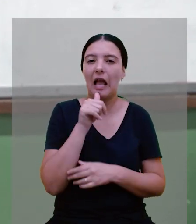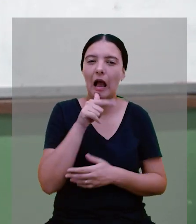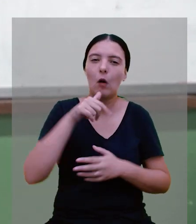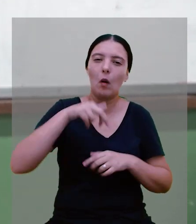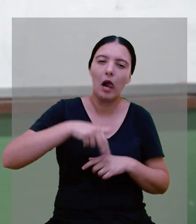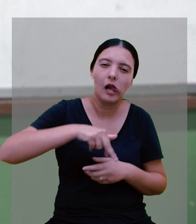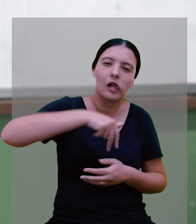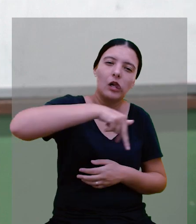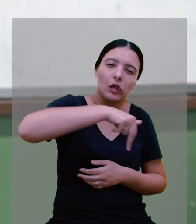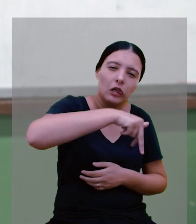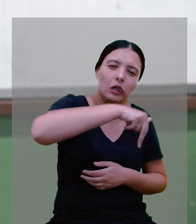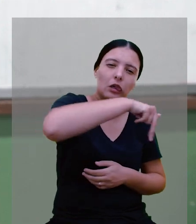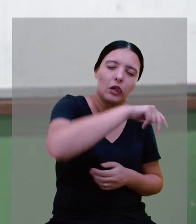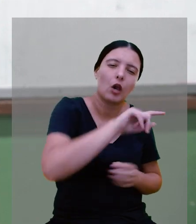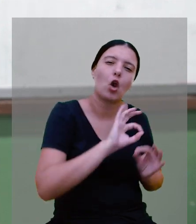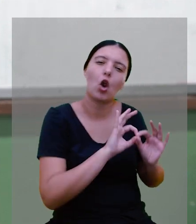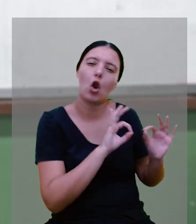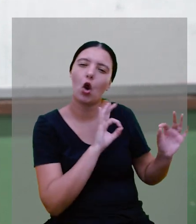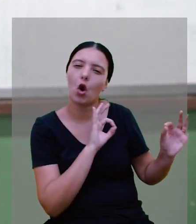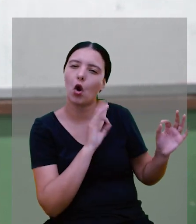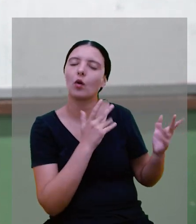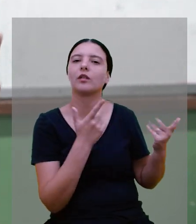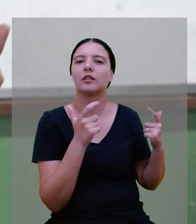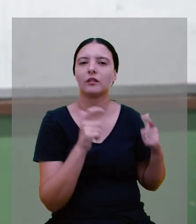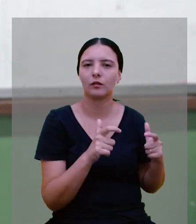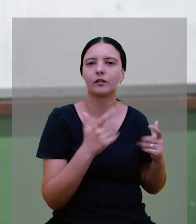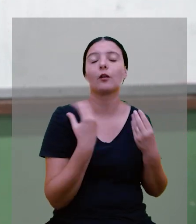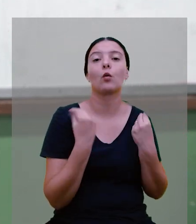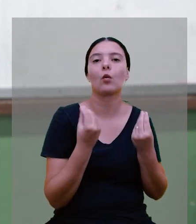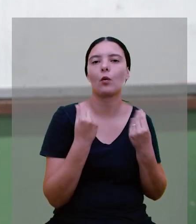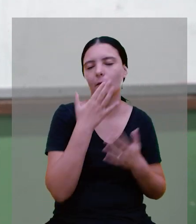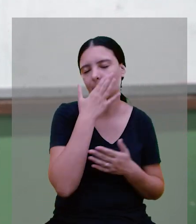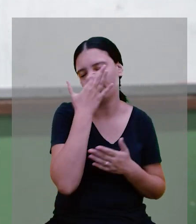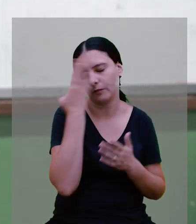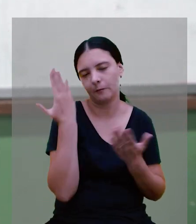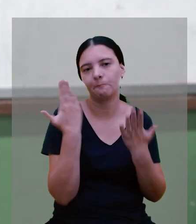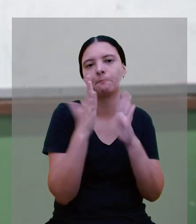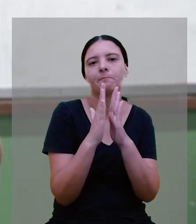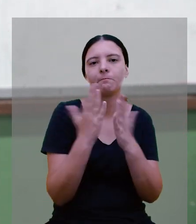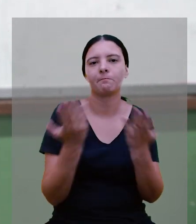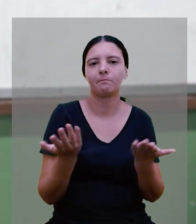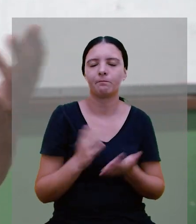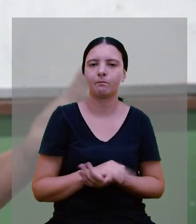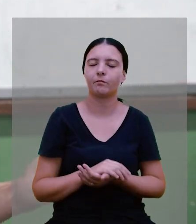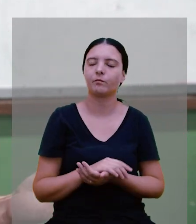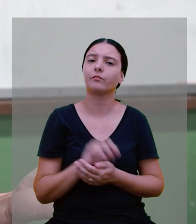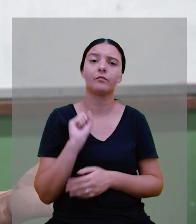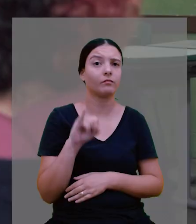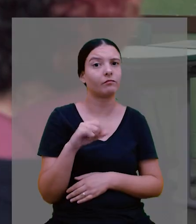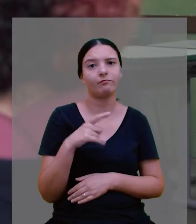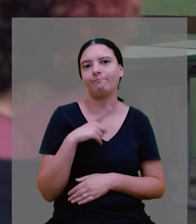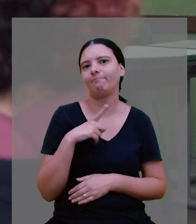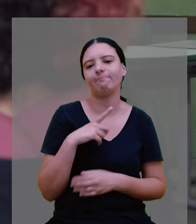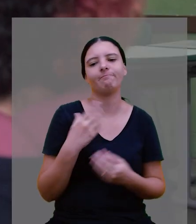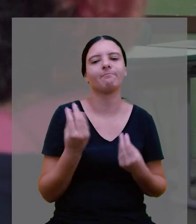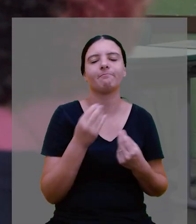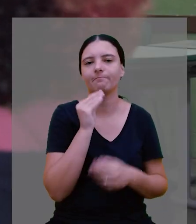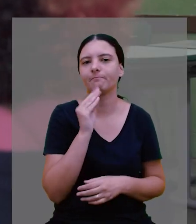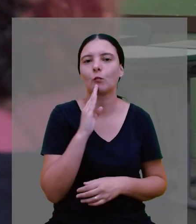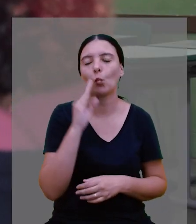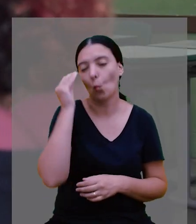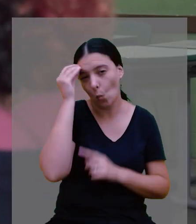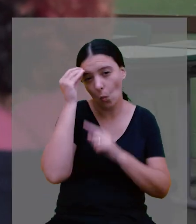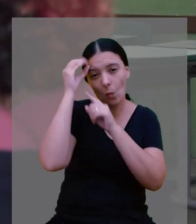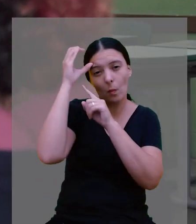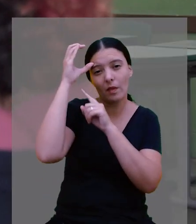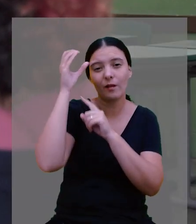lá longe. Isso é um campo de refugiados. Como é que você dá conta de enfrentar isso? Você só dá conta se você tiver repertório. Não é